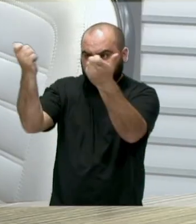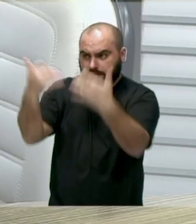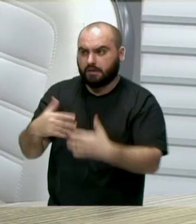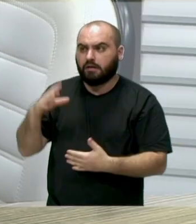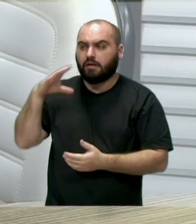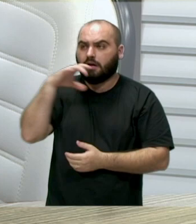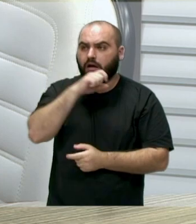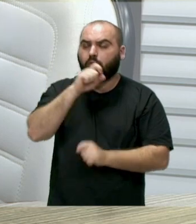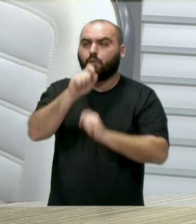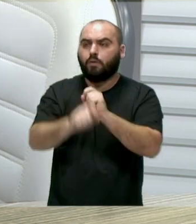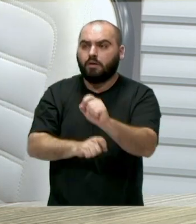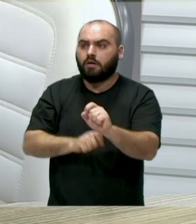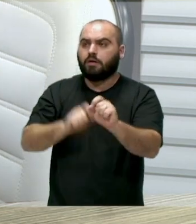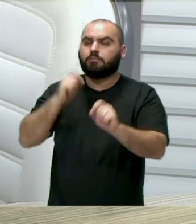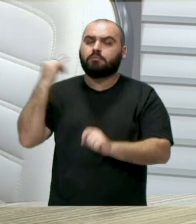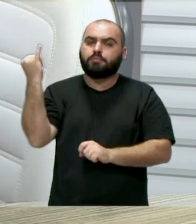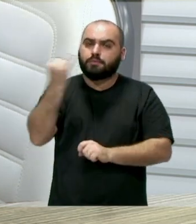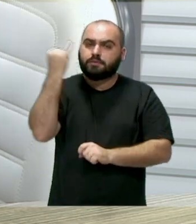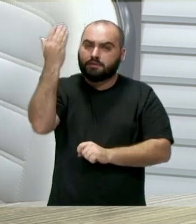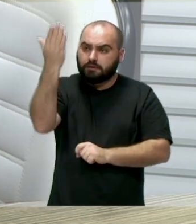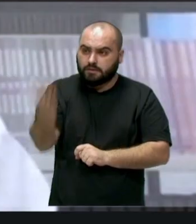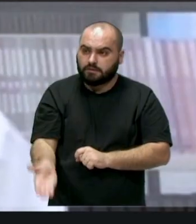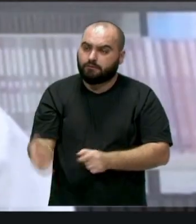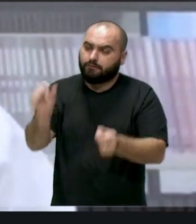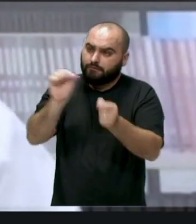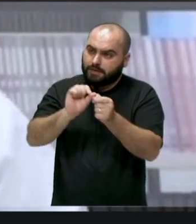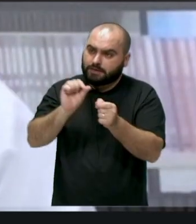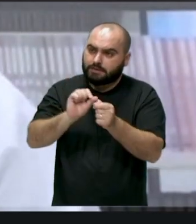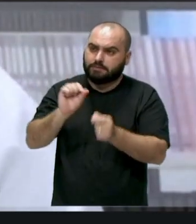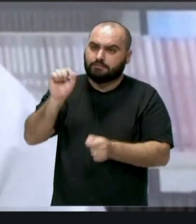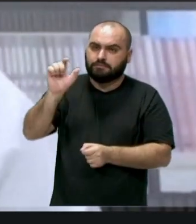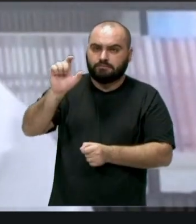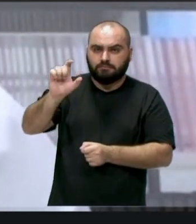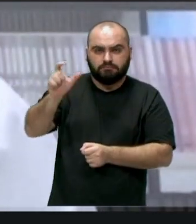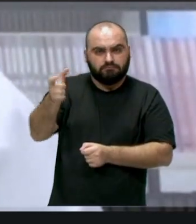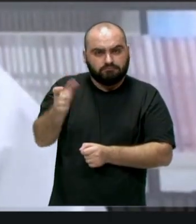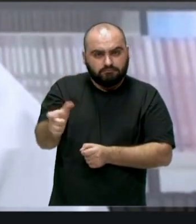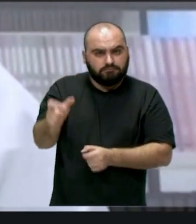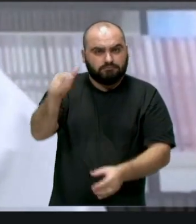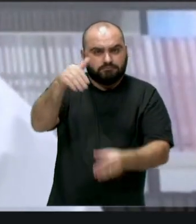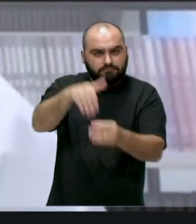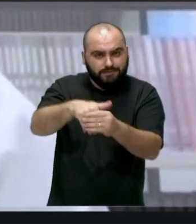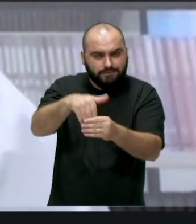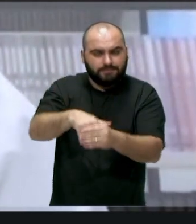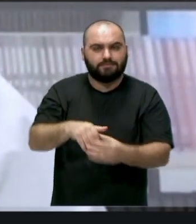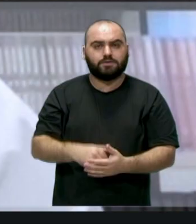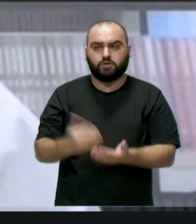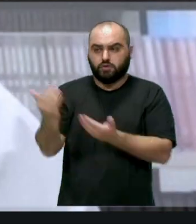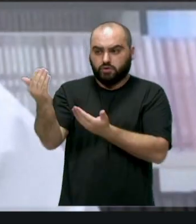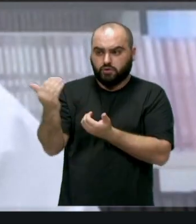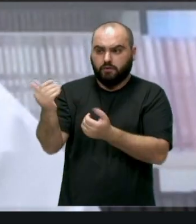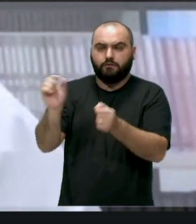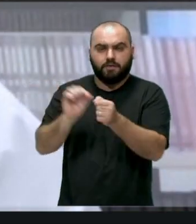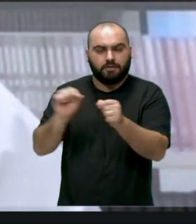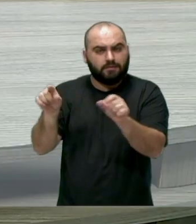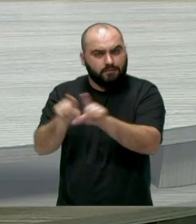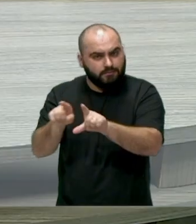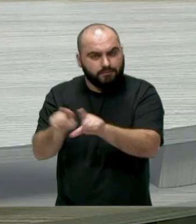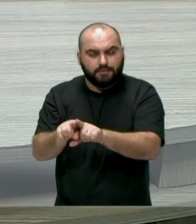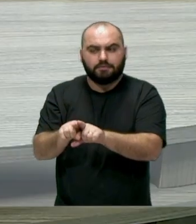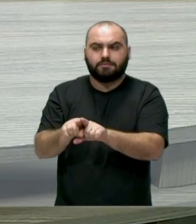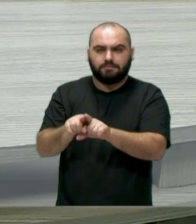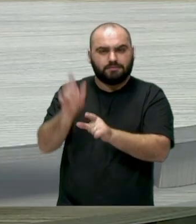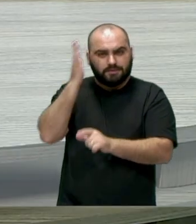a importância tanto de você fazer seu título em tempo hábil, quem é jovem fazer o título também, fazer